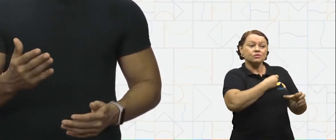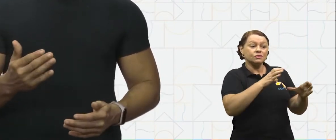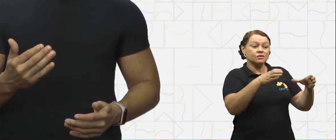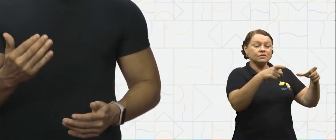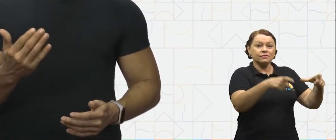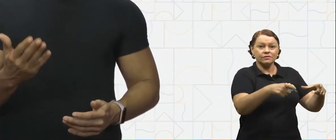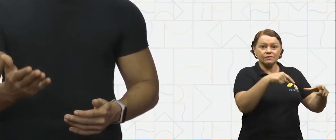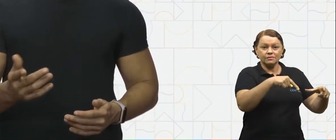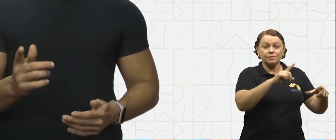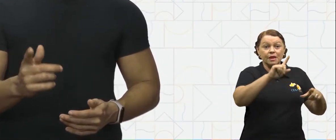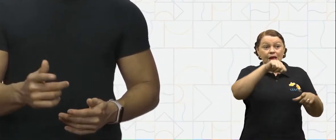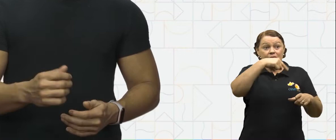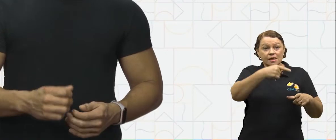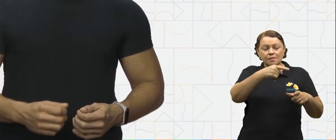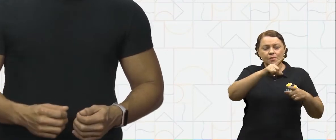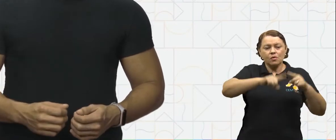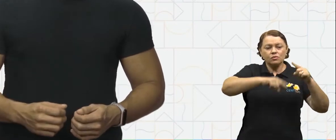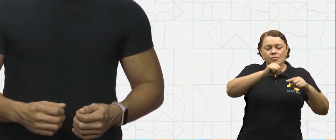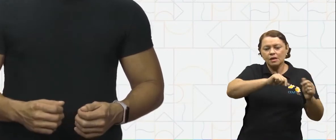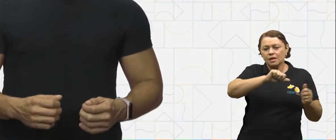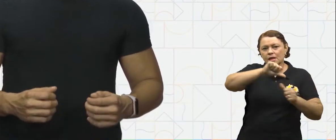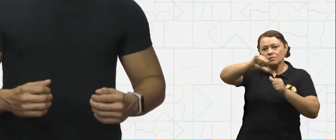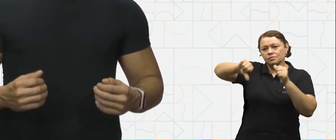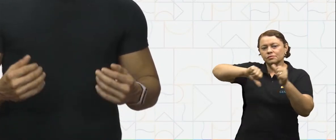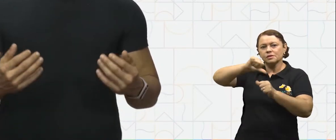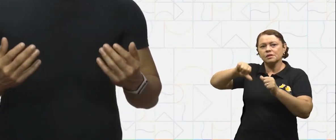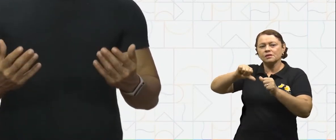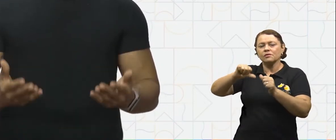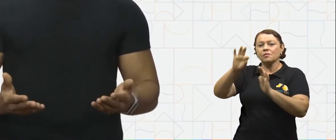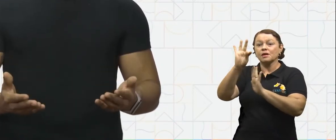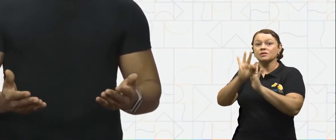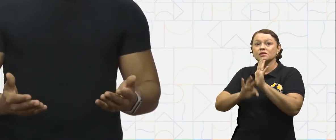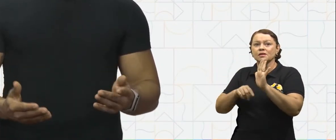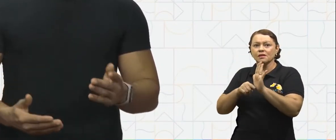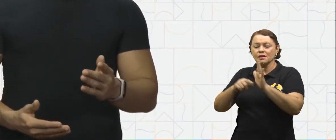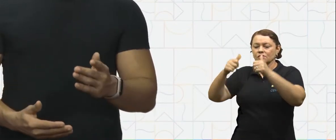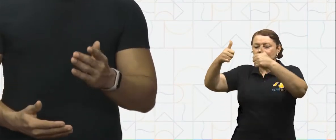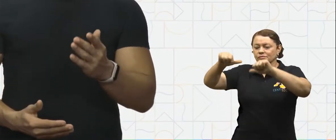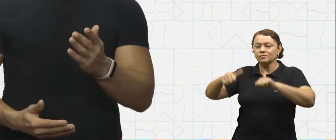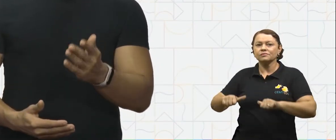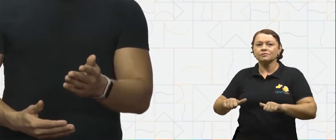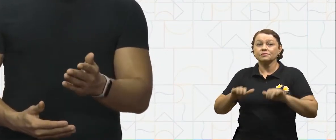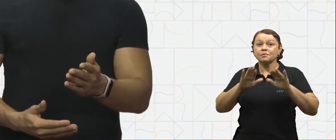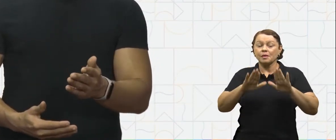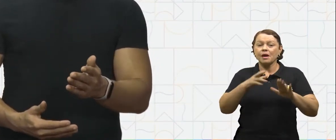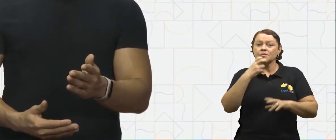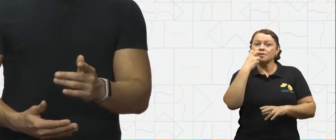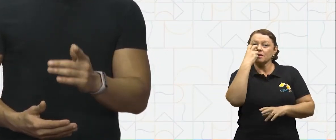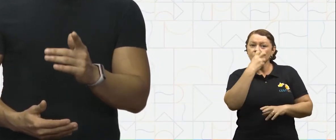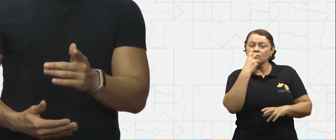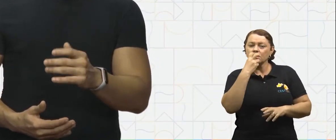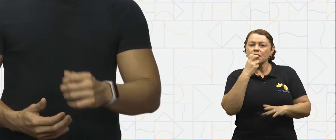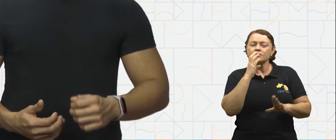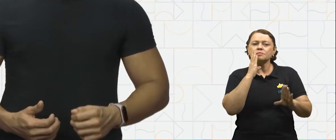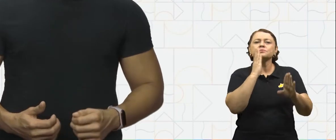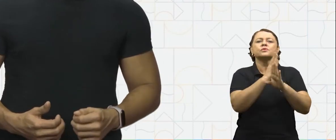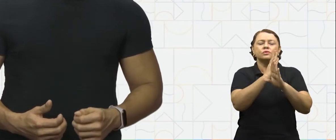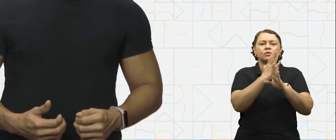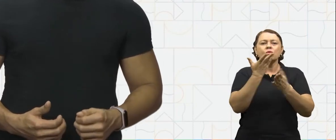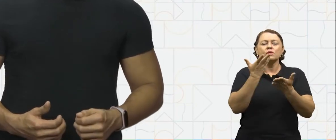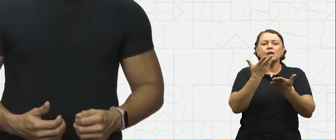material é transformado em texto e analisado. Mas através da oralidade pode-se descobrir muitos fatos sobre aquilo que